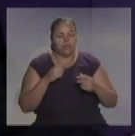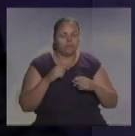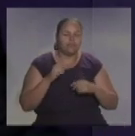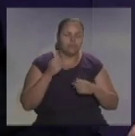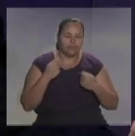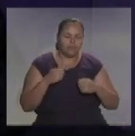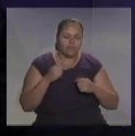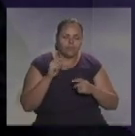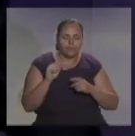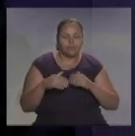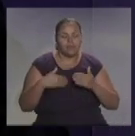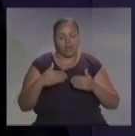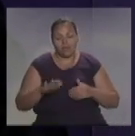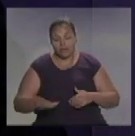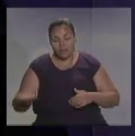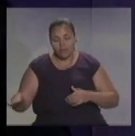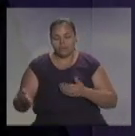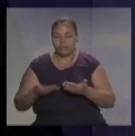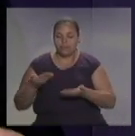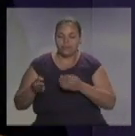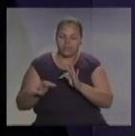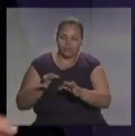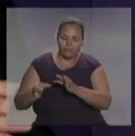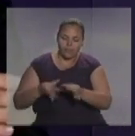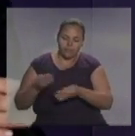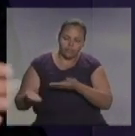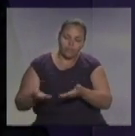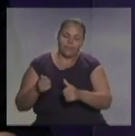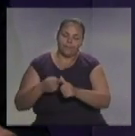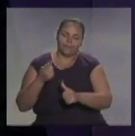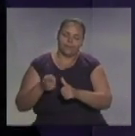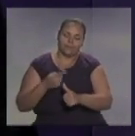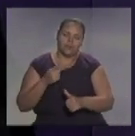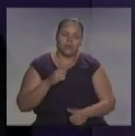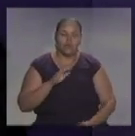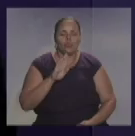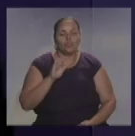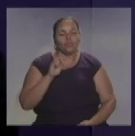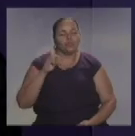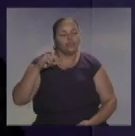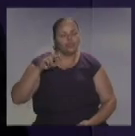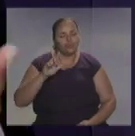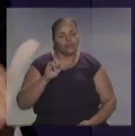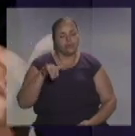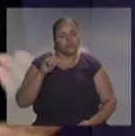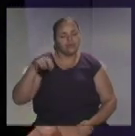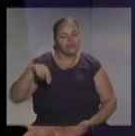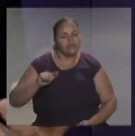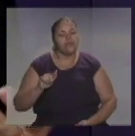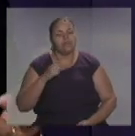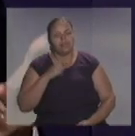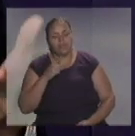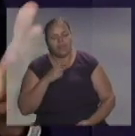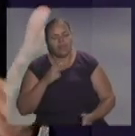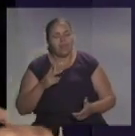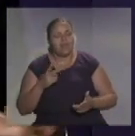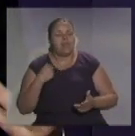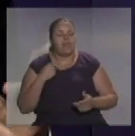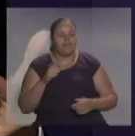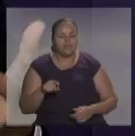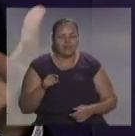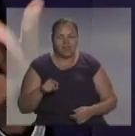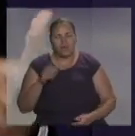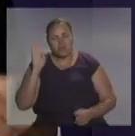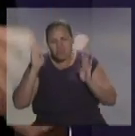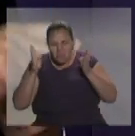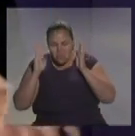de tratamento seja alcançada para essas crianças. Porque senão, ela primeiro é o bullying, porque é você tem bicho carpinteiro, você é um